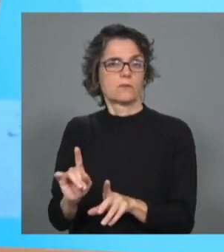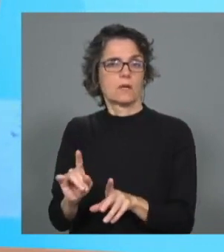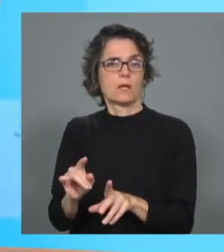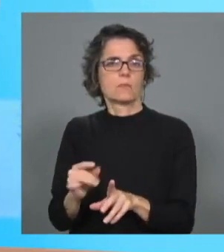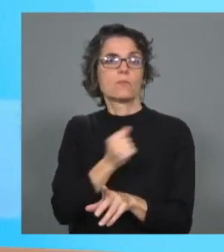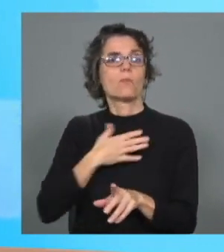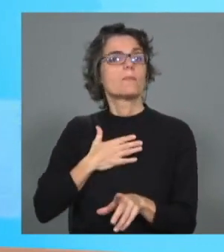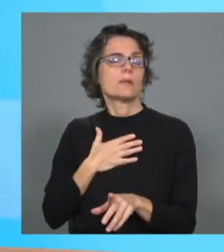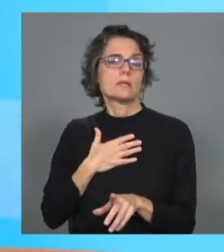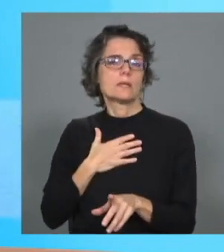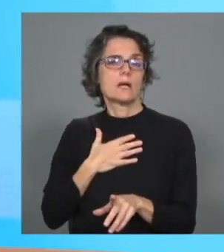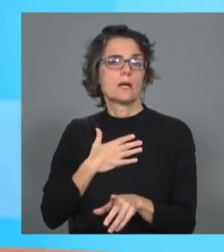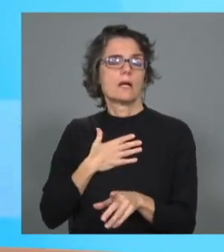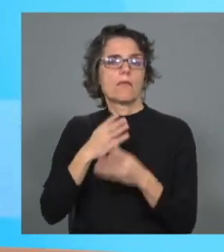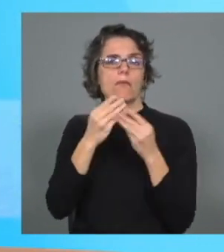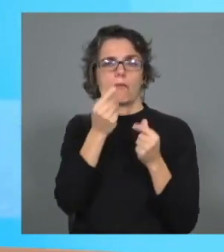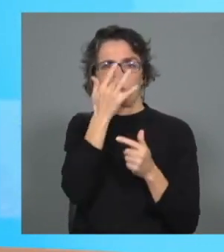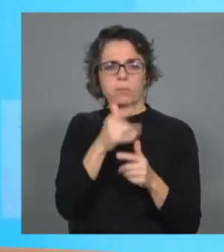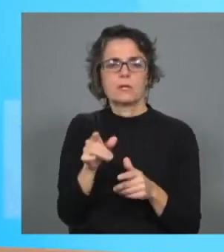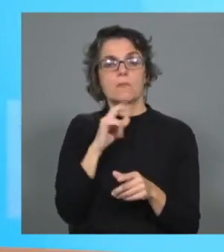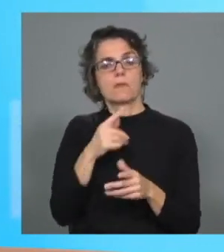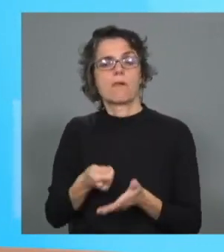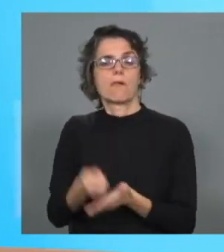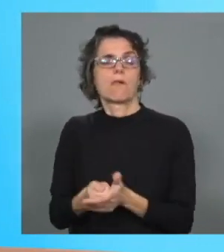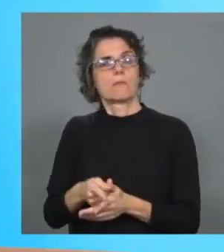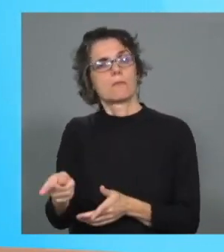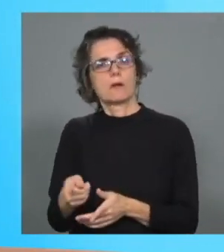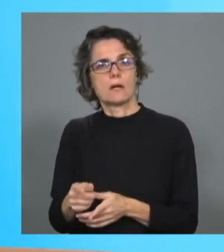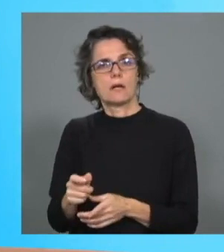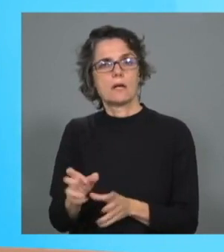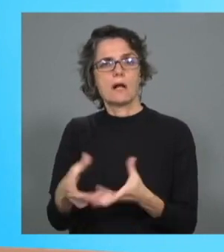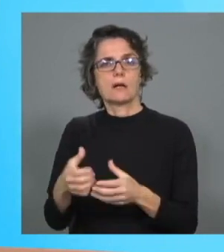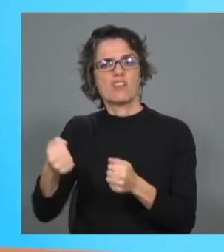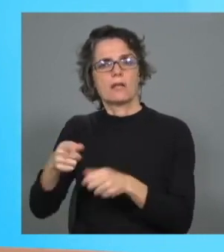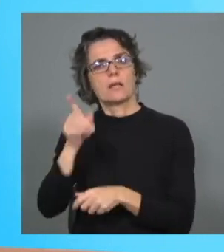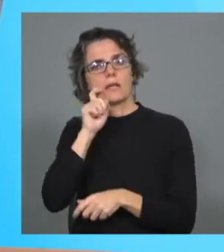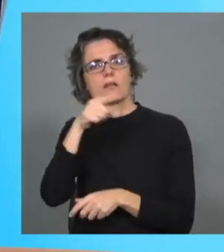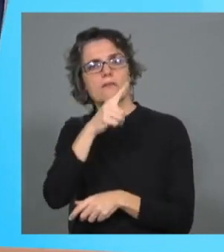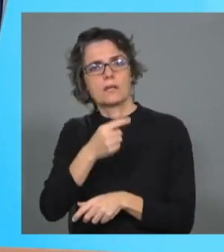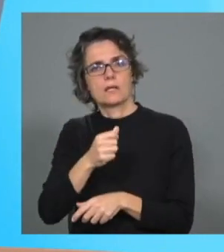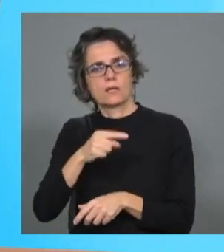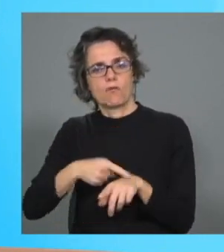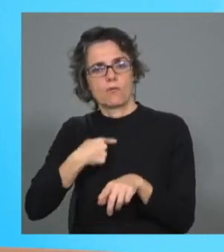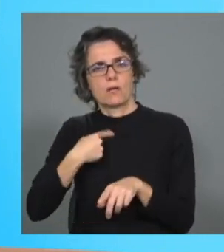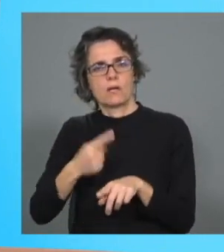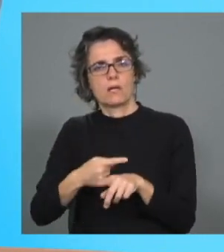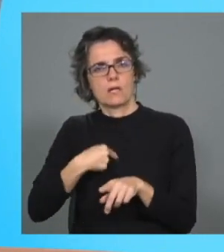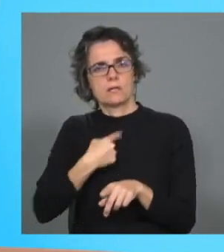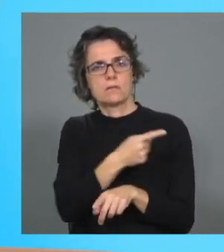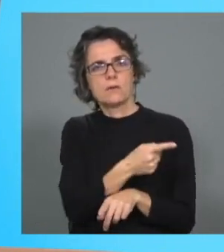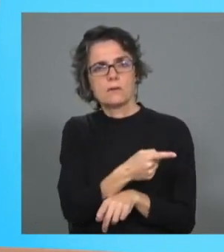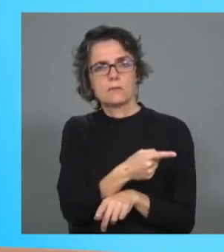petrolífera pagar um lobbyista, que é para ir, por isso é que estavam 600 e tal, quase 700, do que para a sociedade civil